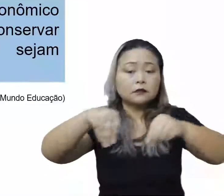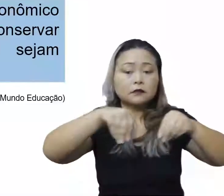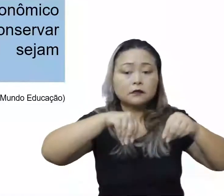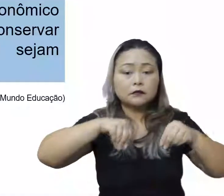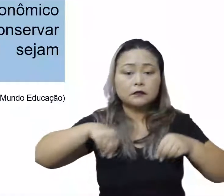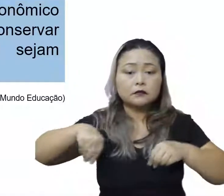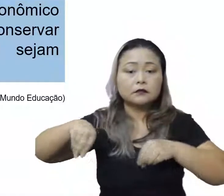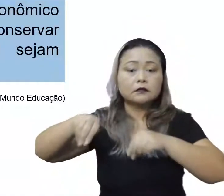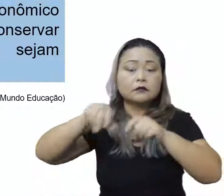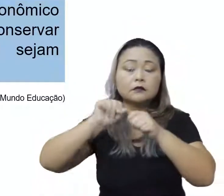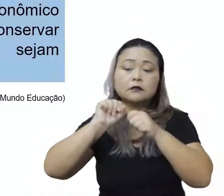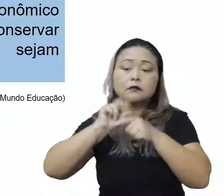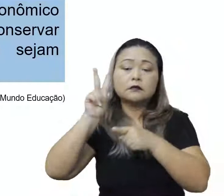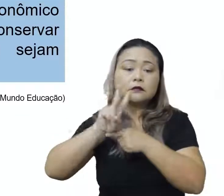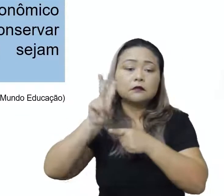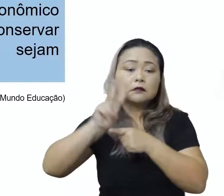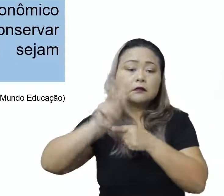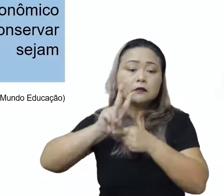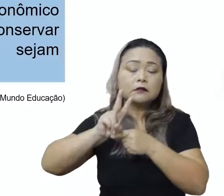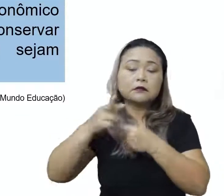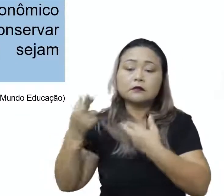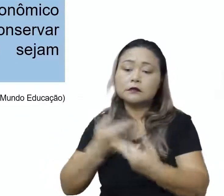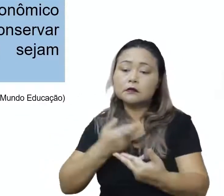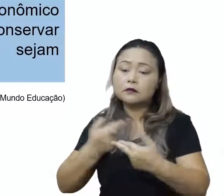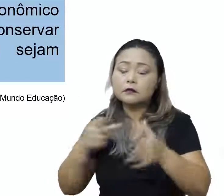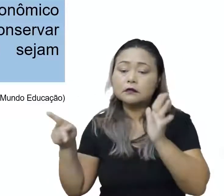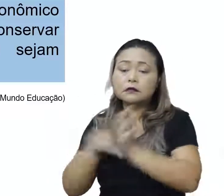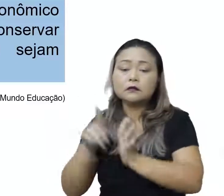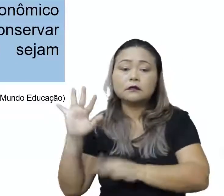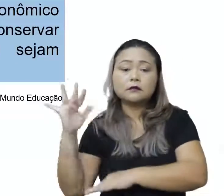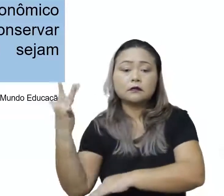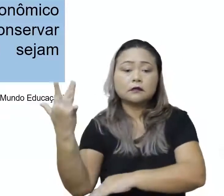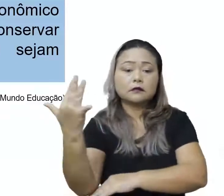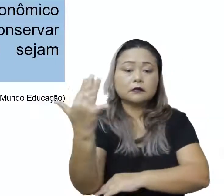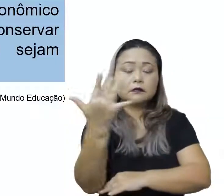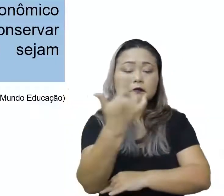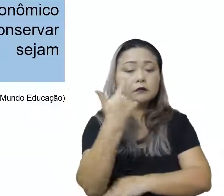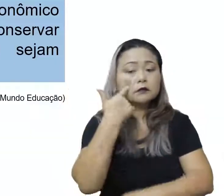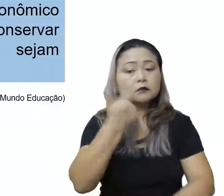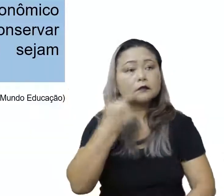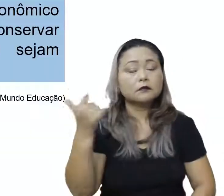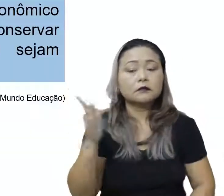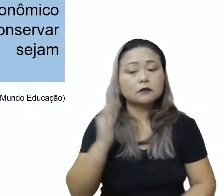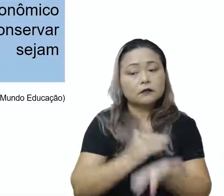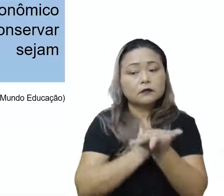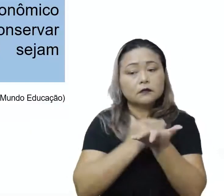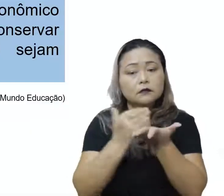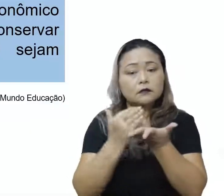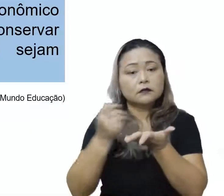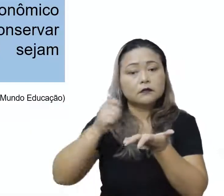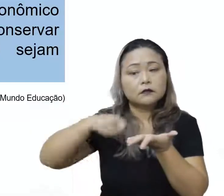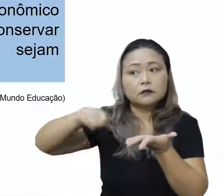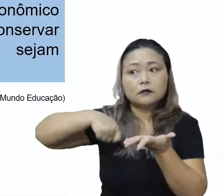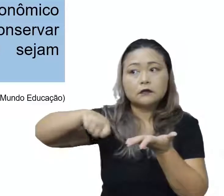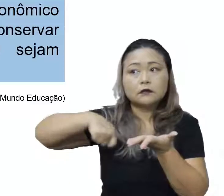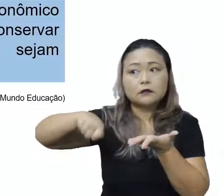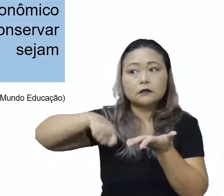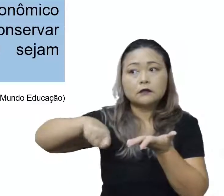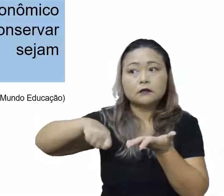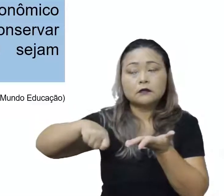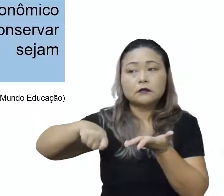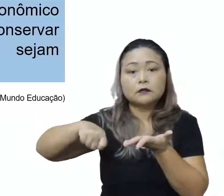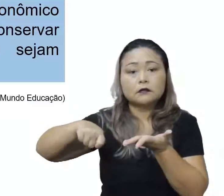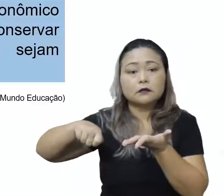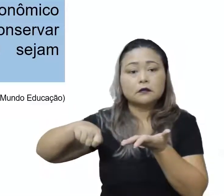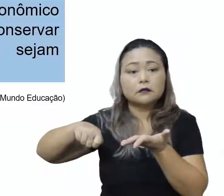forma a conservar os recursos naturais. Vamos lá, começar a arriscar aqui, Esse aqui,